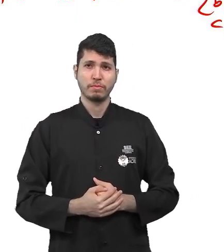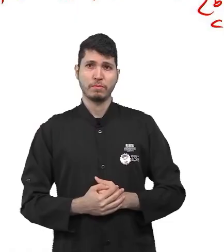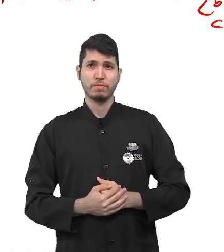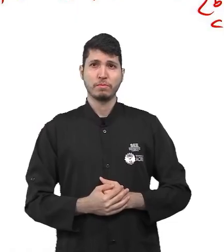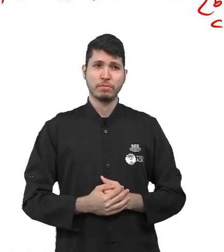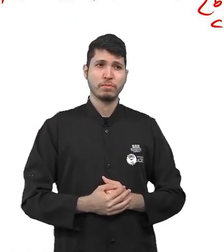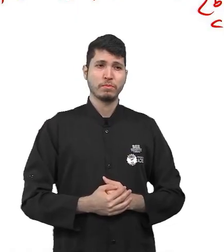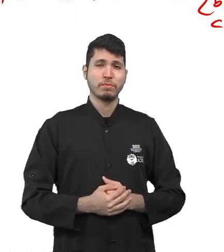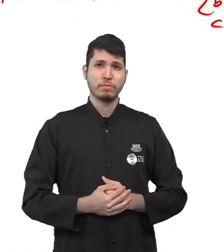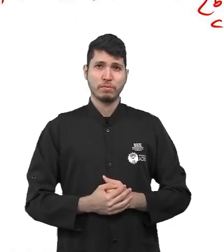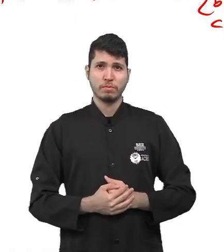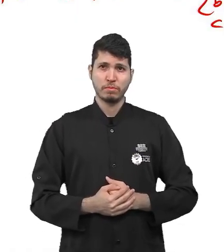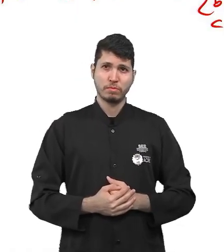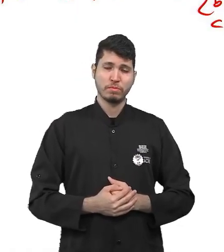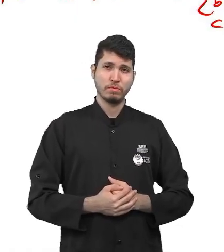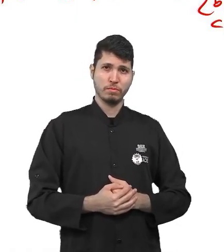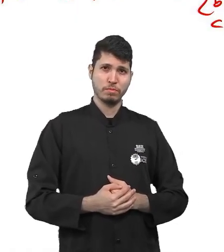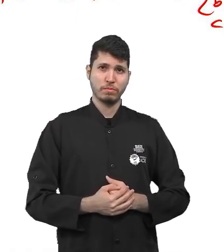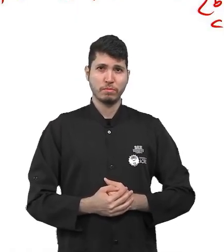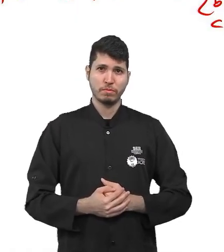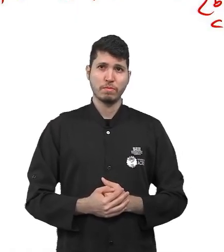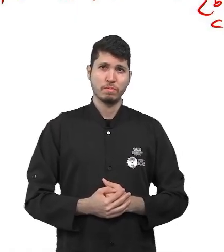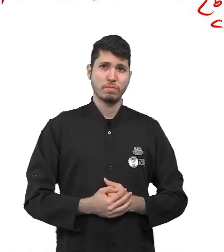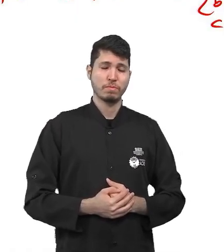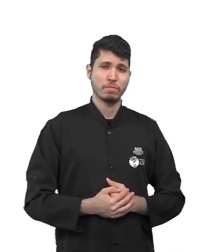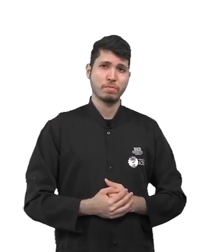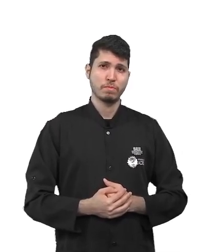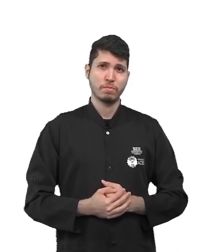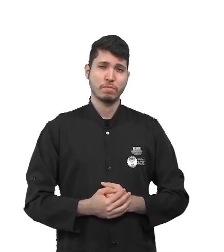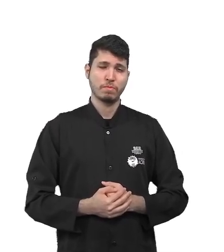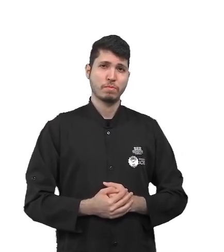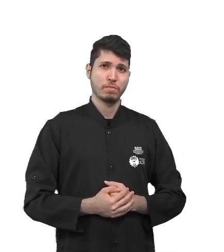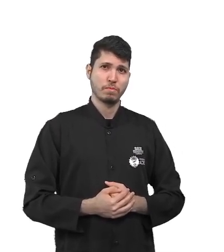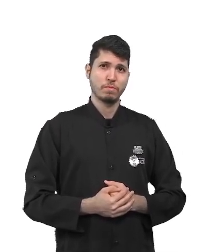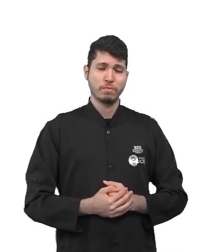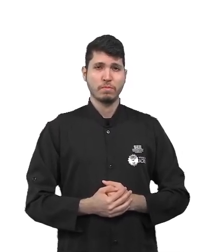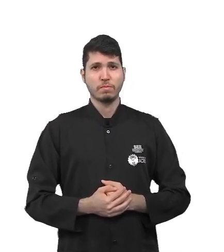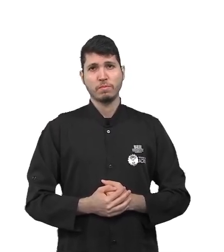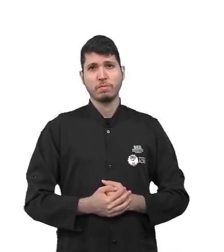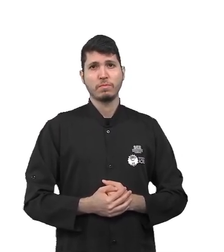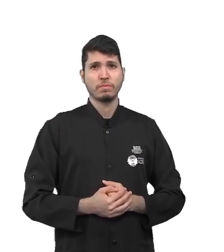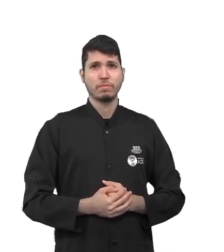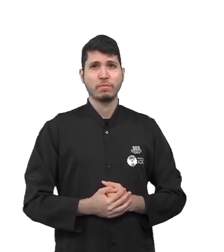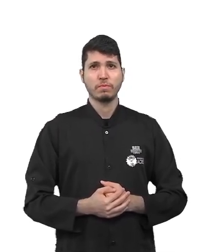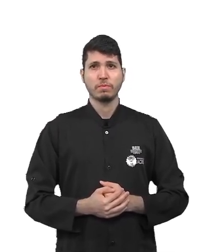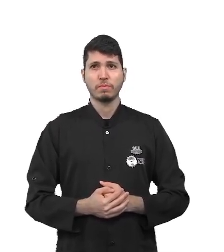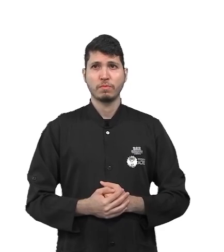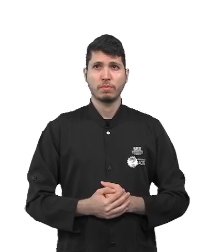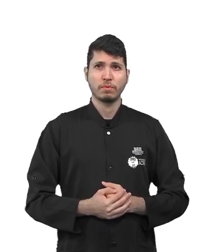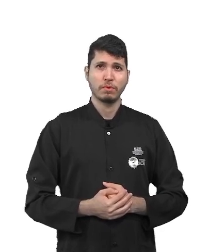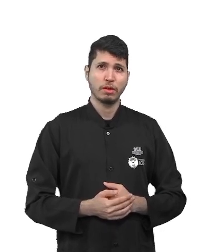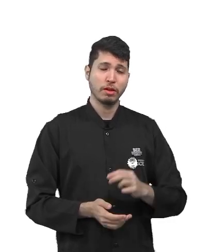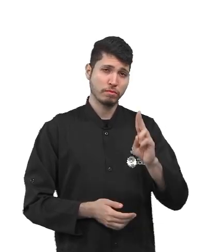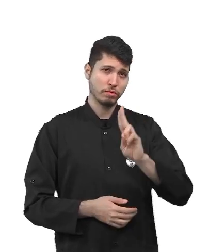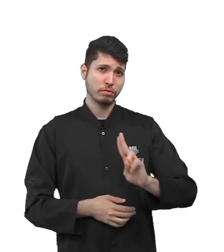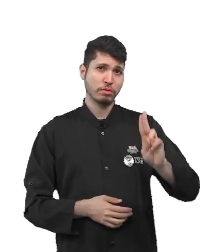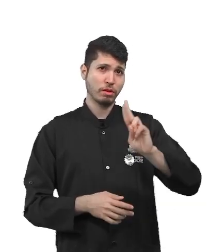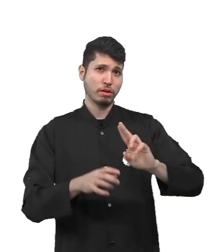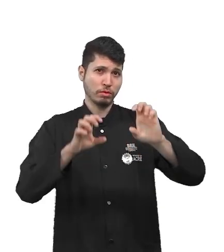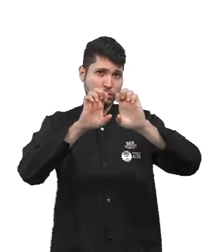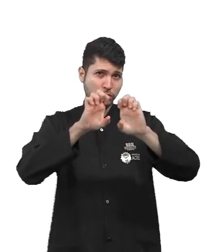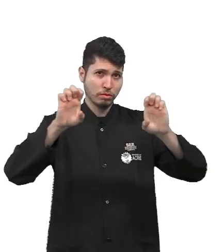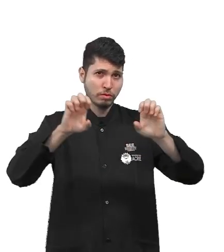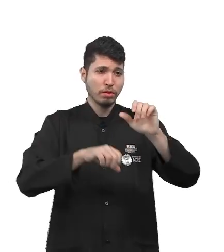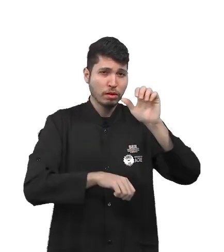e muito alto no intervalo maior que 43. Vamos lá. Feito isso, eu vou lá para a minha equaçãozinha, já atribuí os valores de